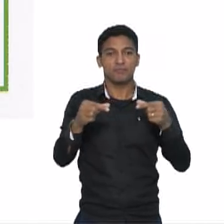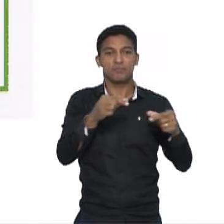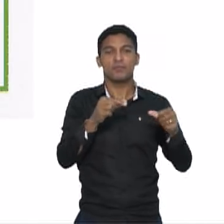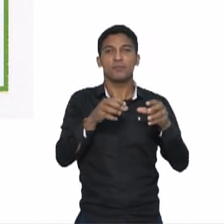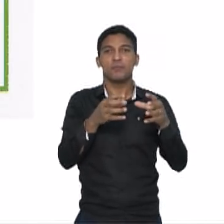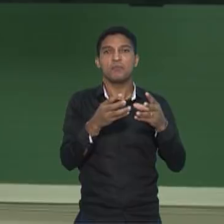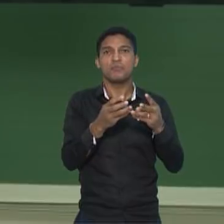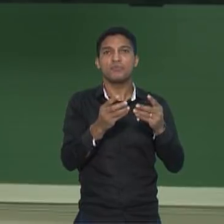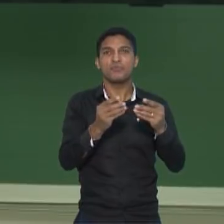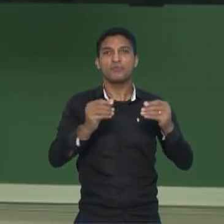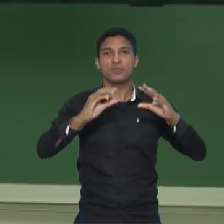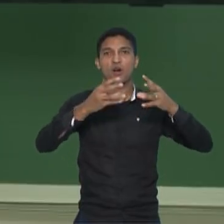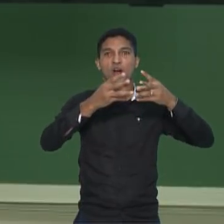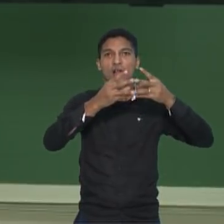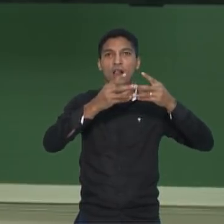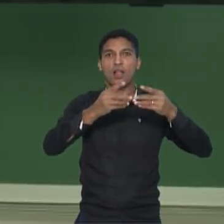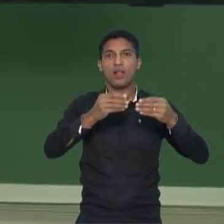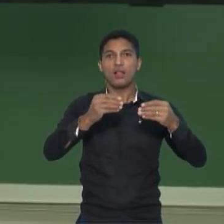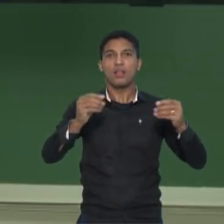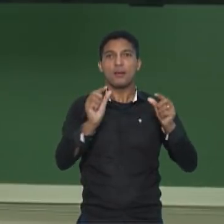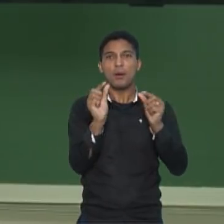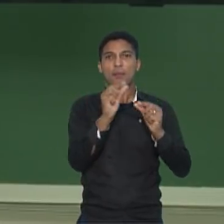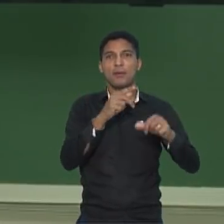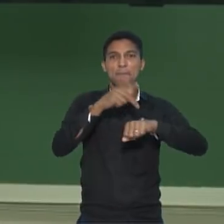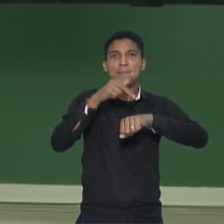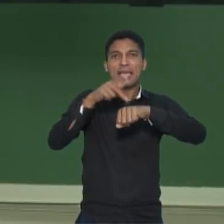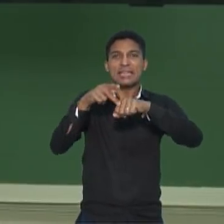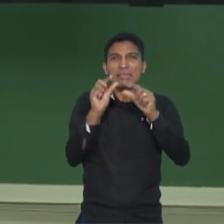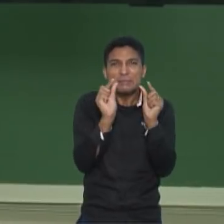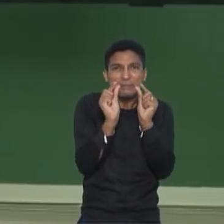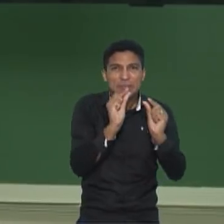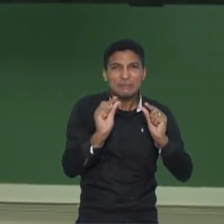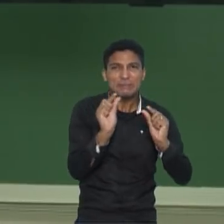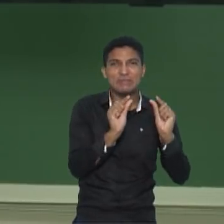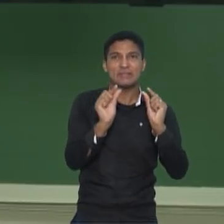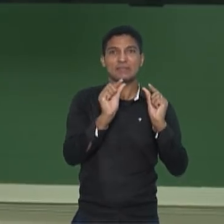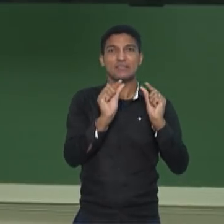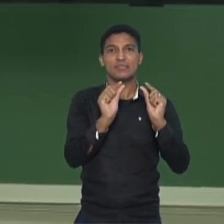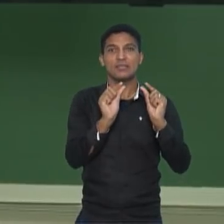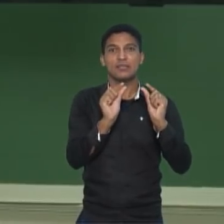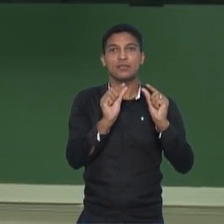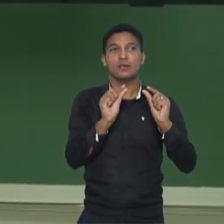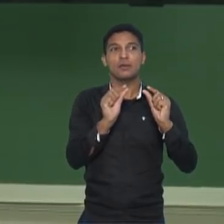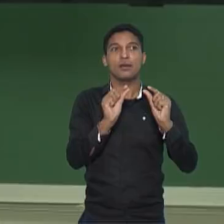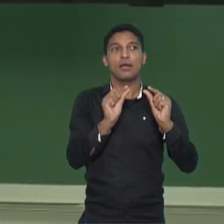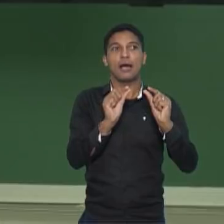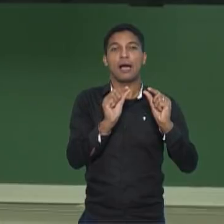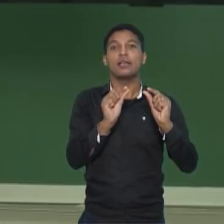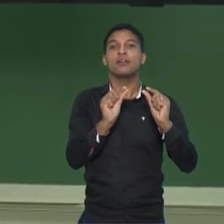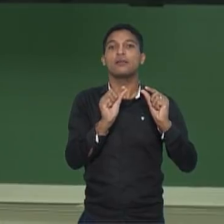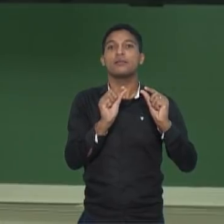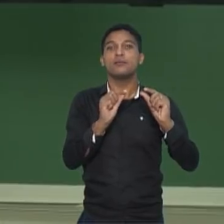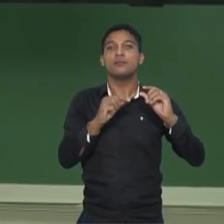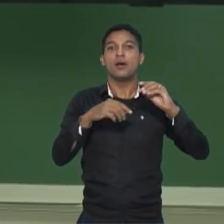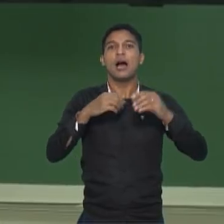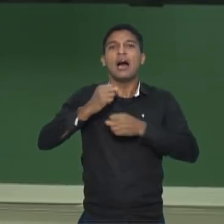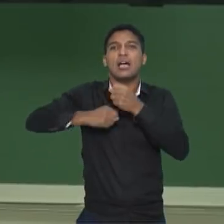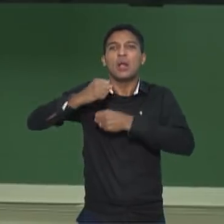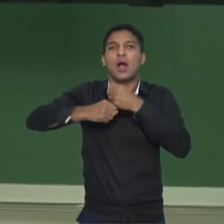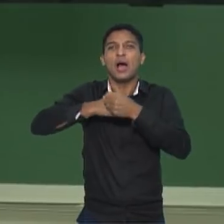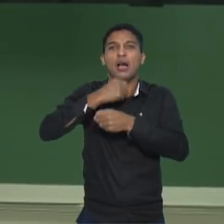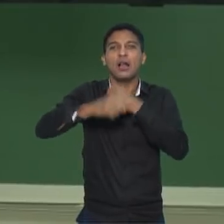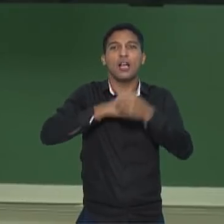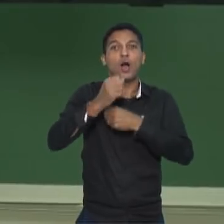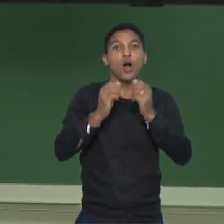camada. Com o passar dos milhares de anos, este solo vai aumentando de profundidade e a rocha